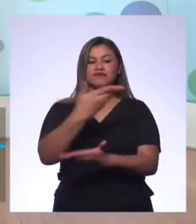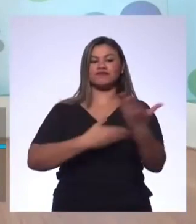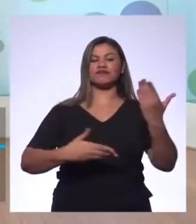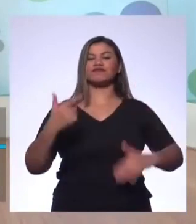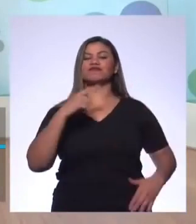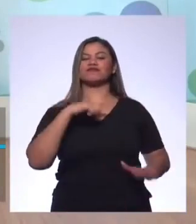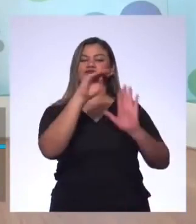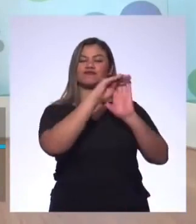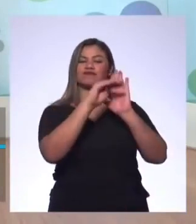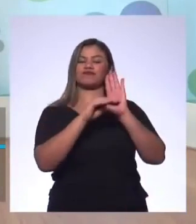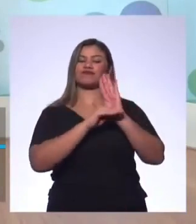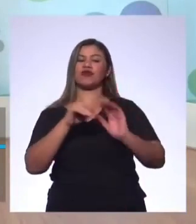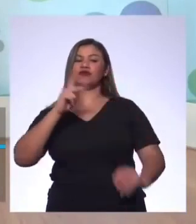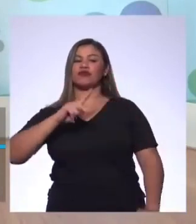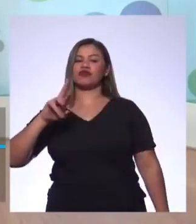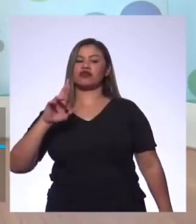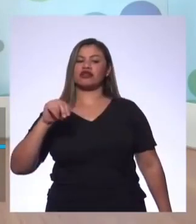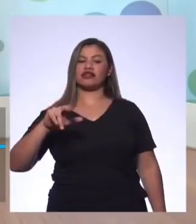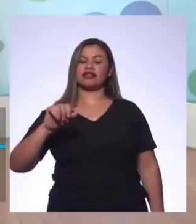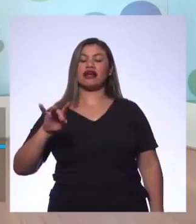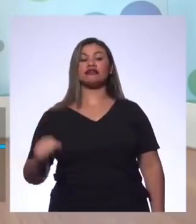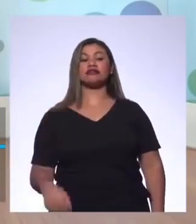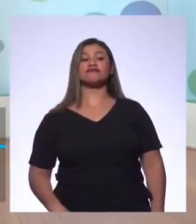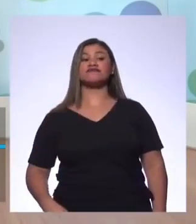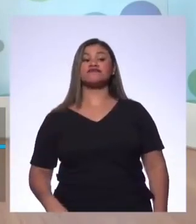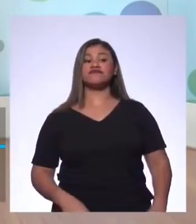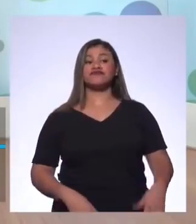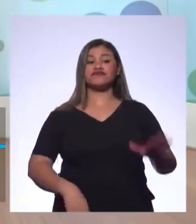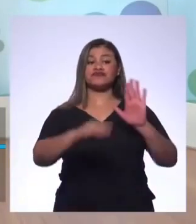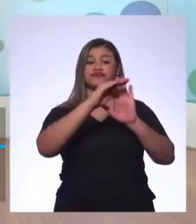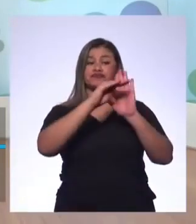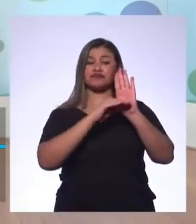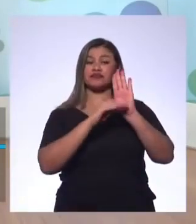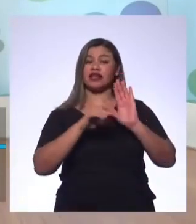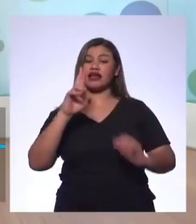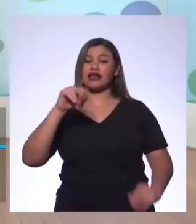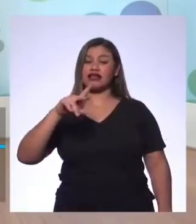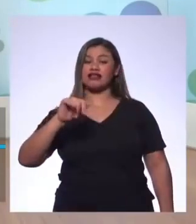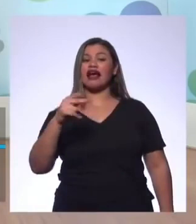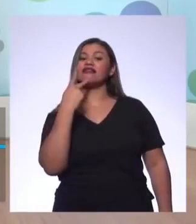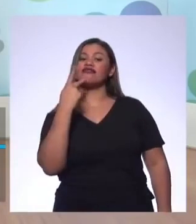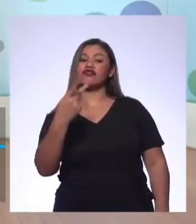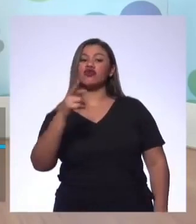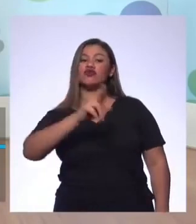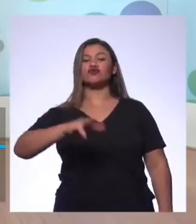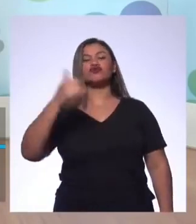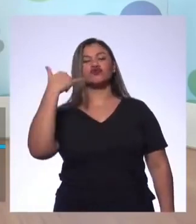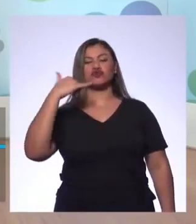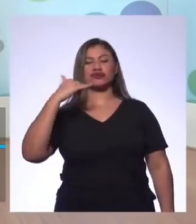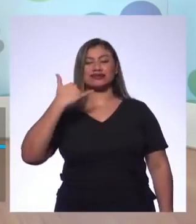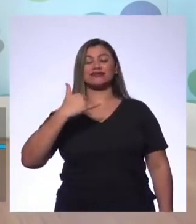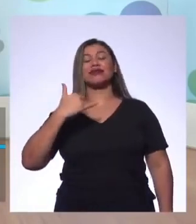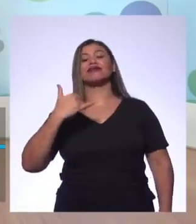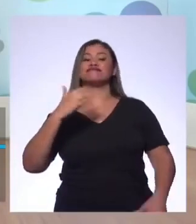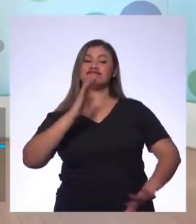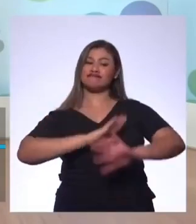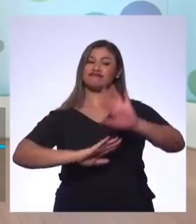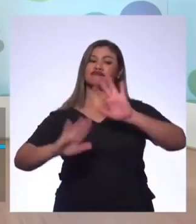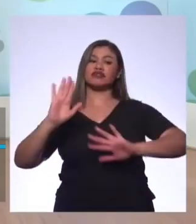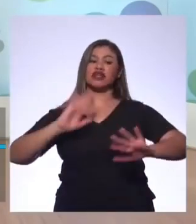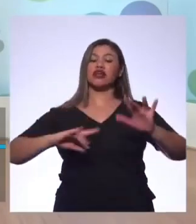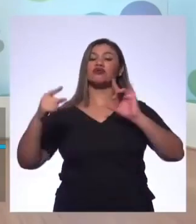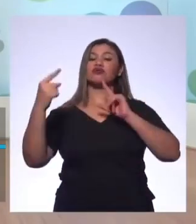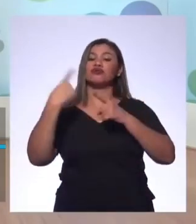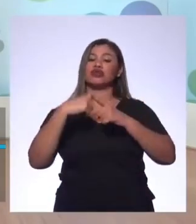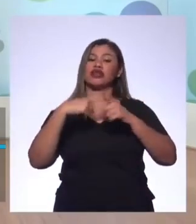Alice, a professora Renata colocou. Nos regimentos, a professora Renata lembrou aqui sobre o uso do celular. Isso é verdade. Que agora tem até